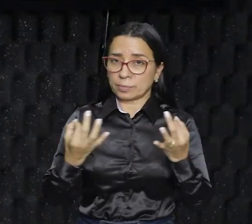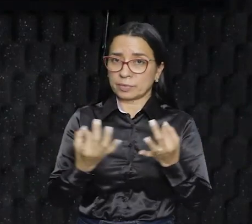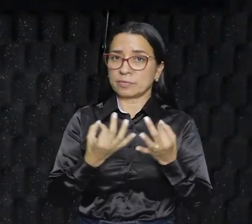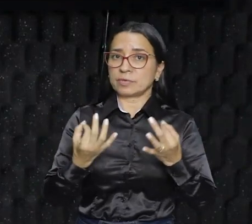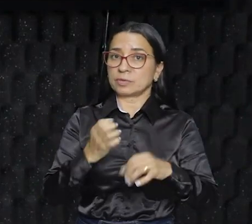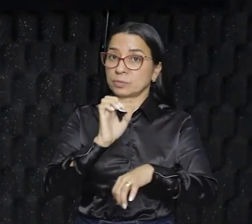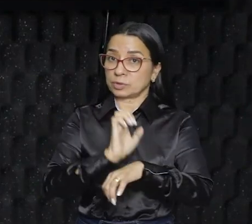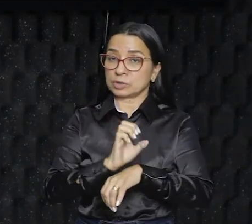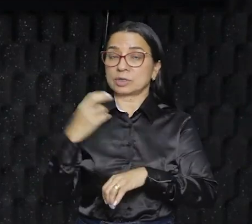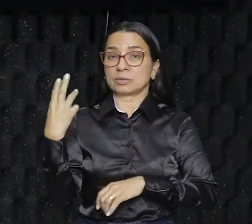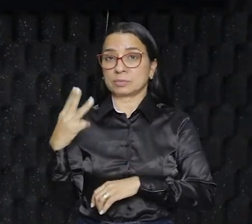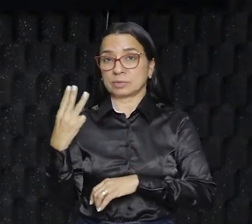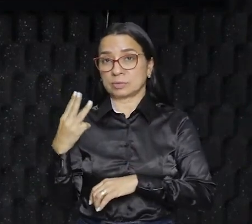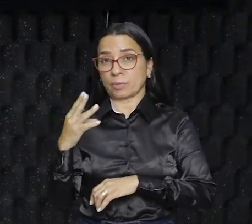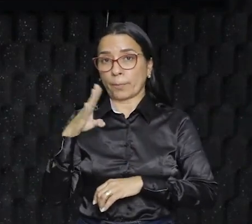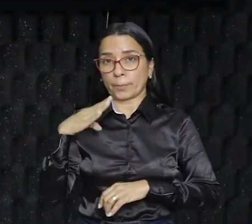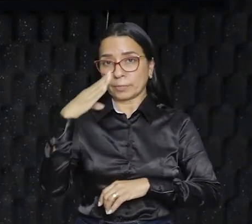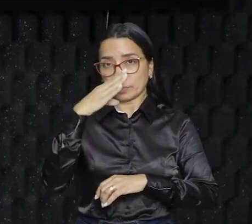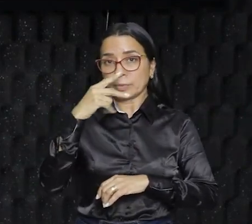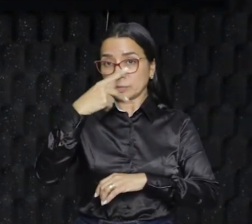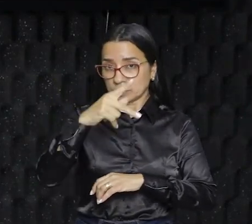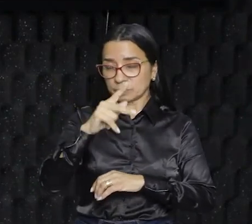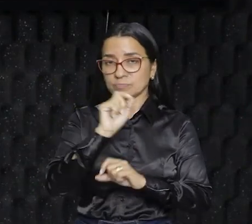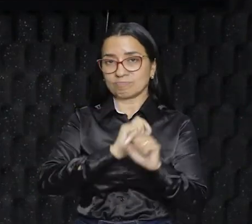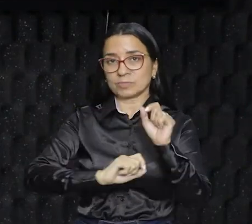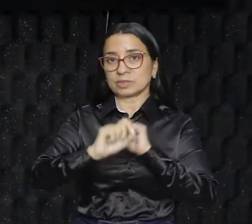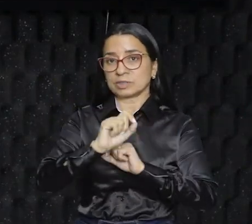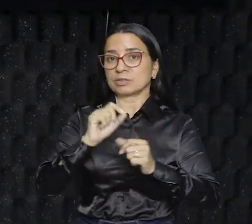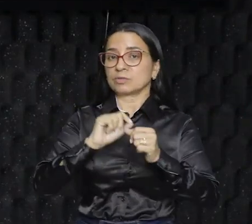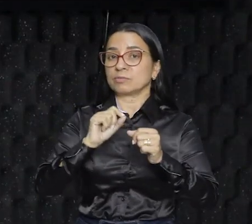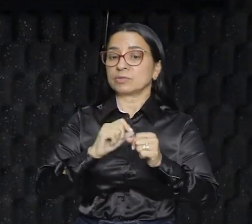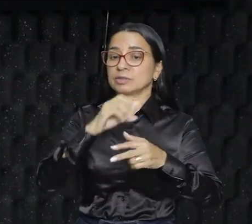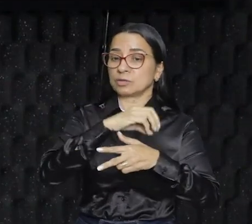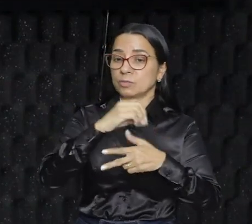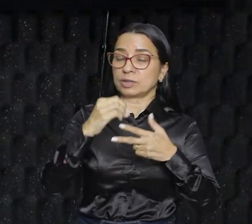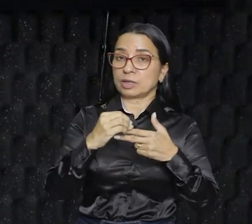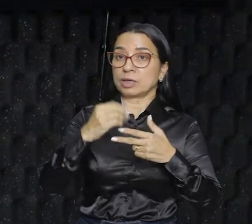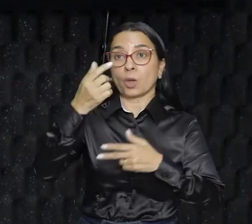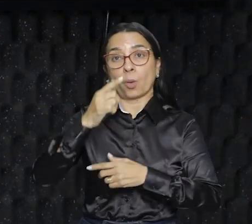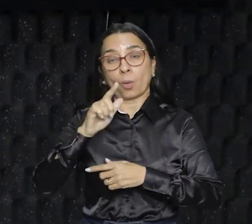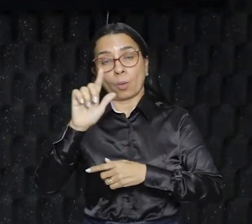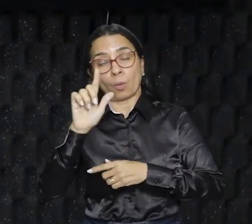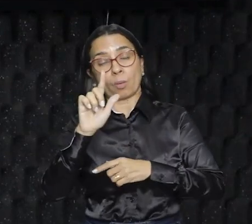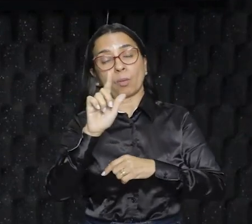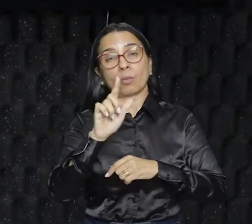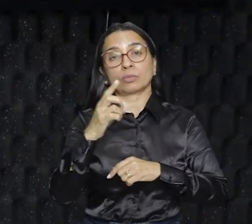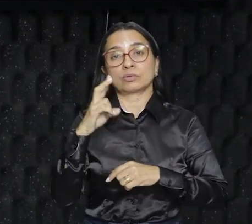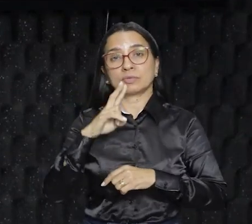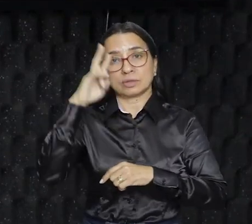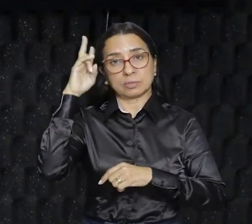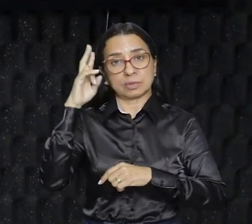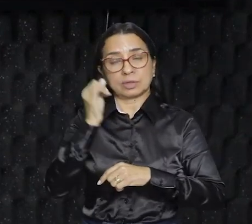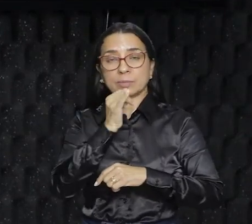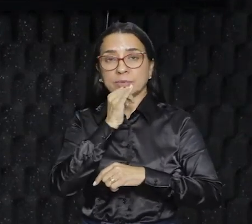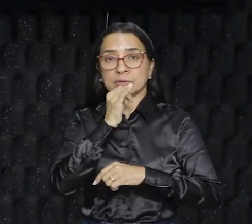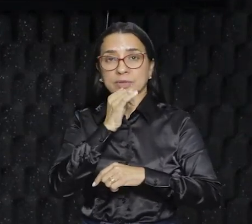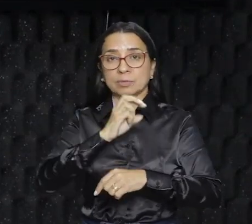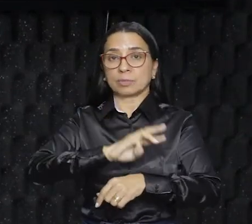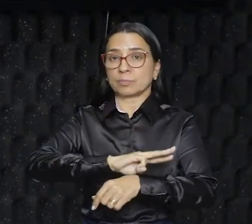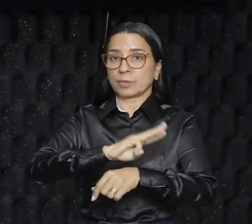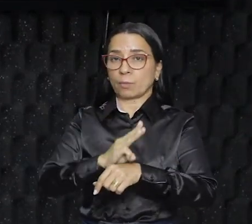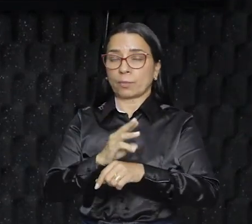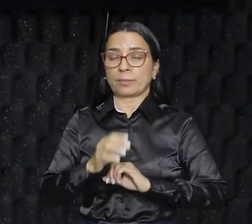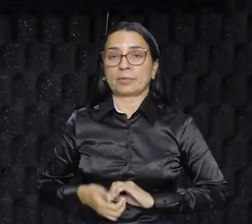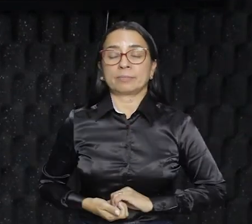para você que vai prestar vestibular para o Enem e outros vestibulares, como é o caso da UEMA. Na aula